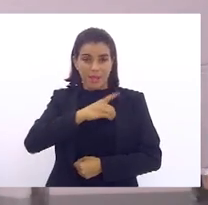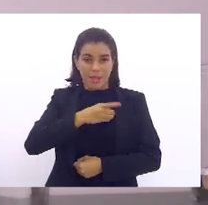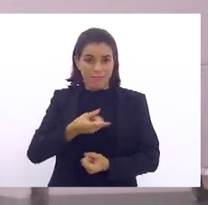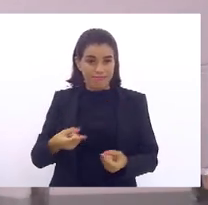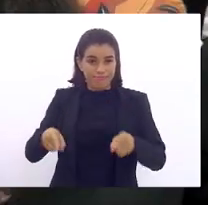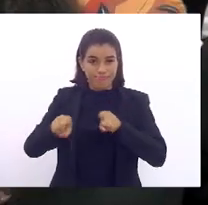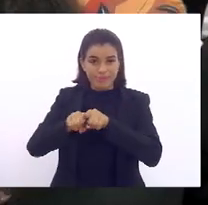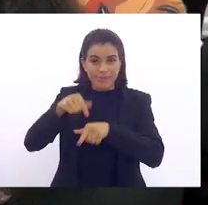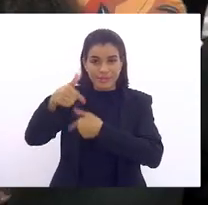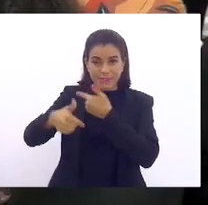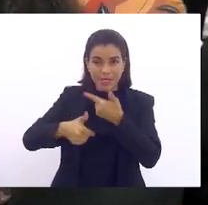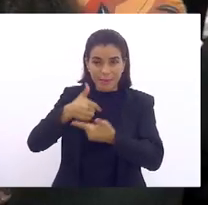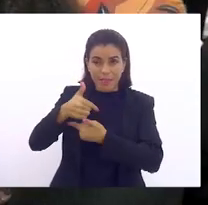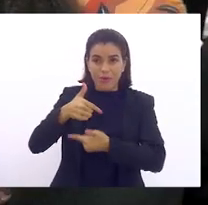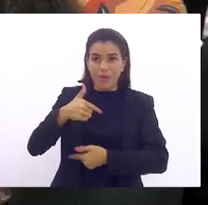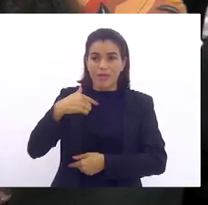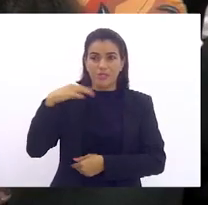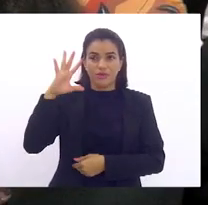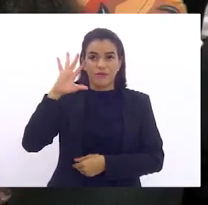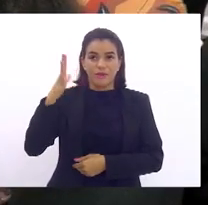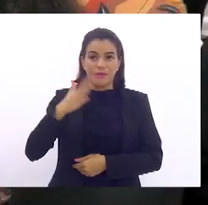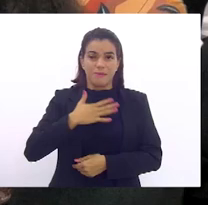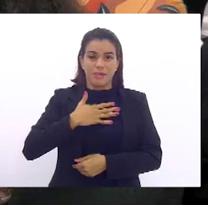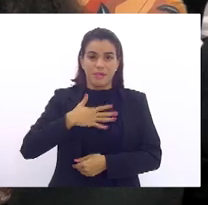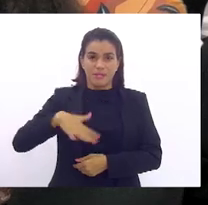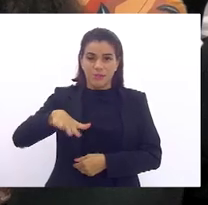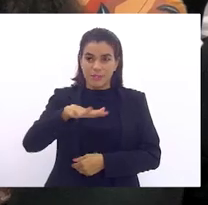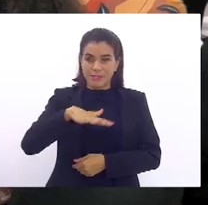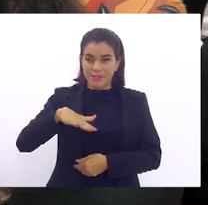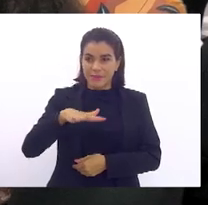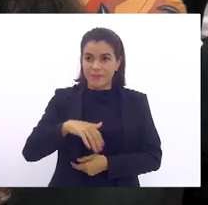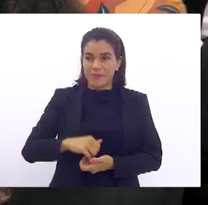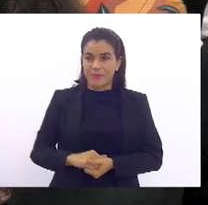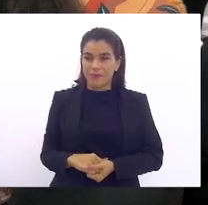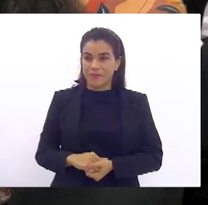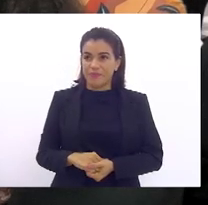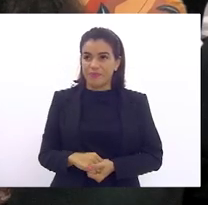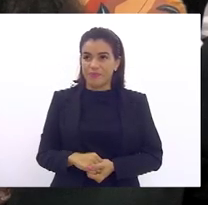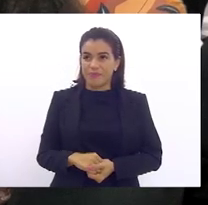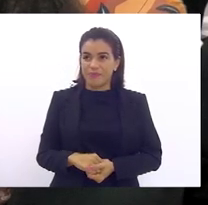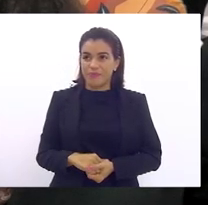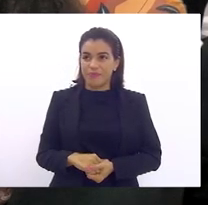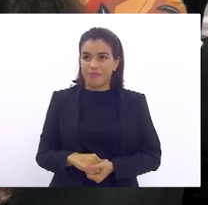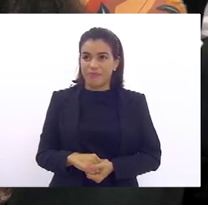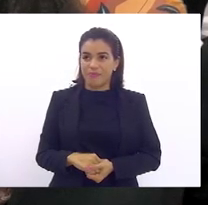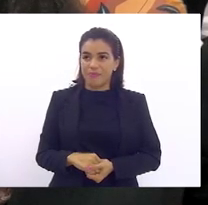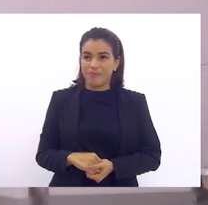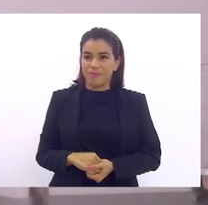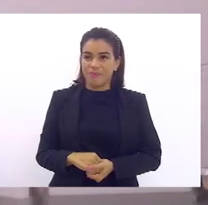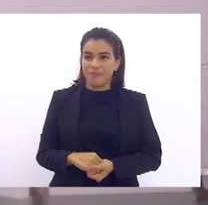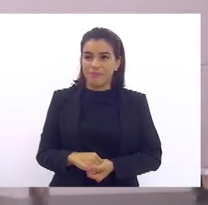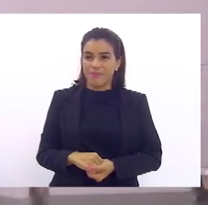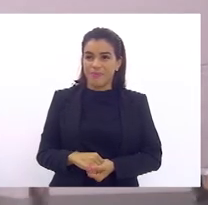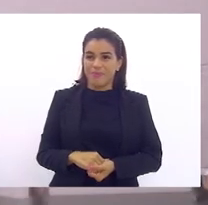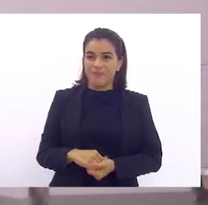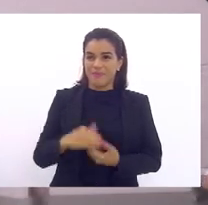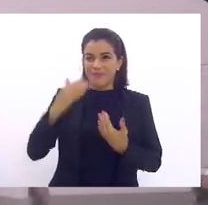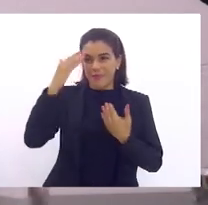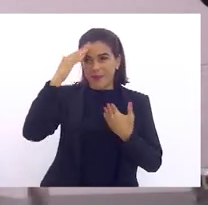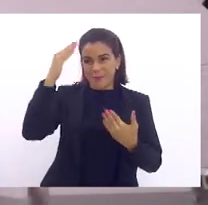parceria né na minha situação e é isso eh é não tenho mais o que dizer